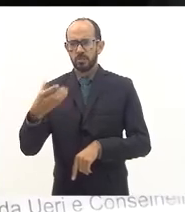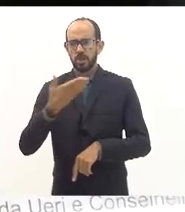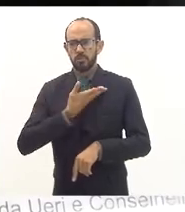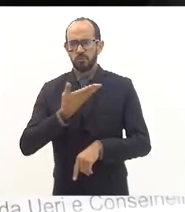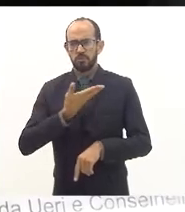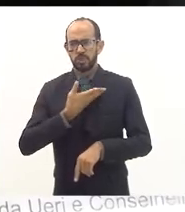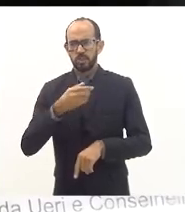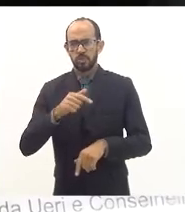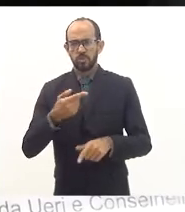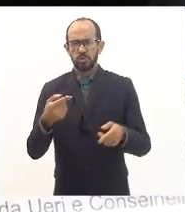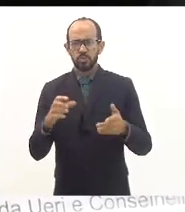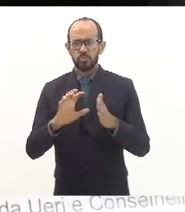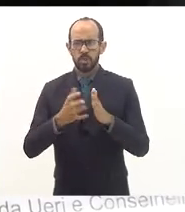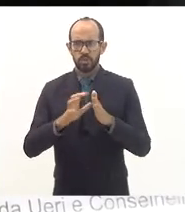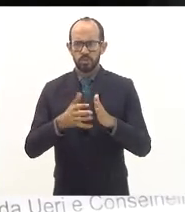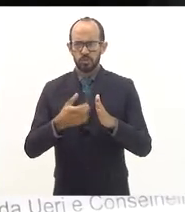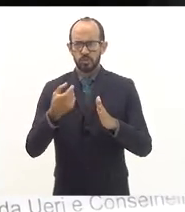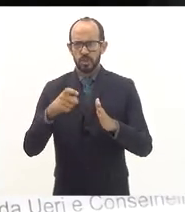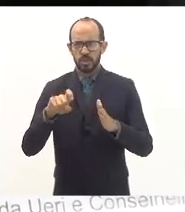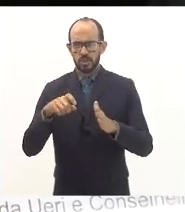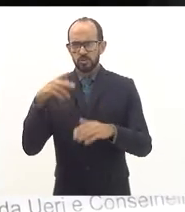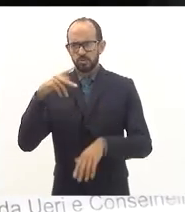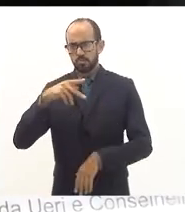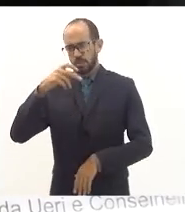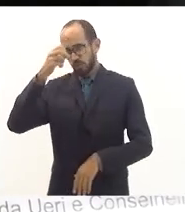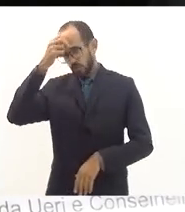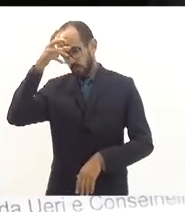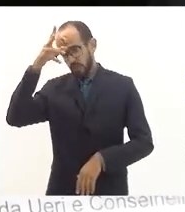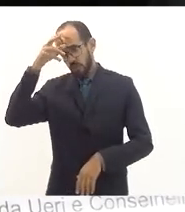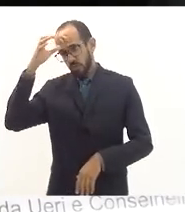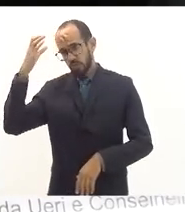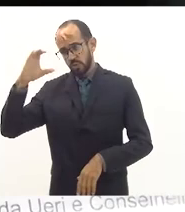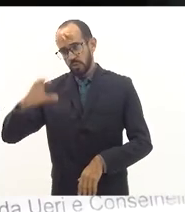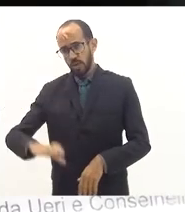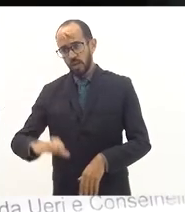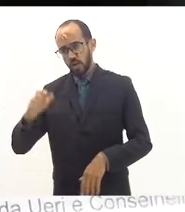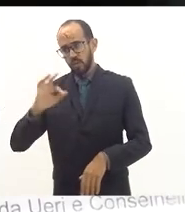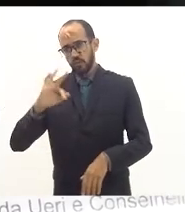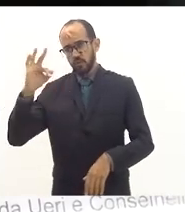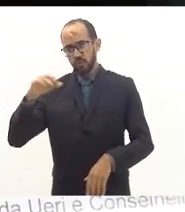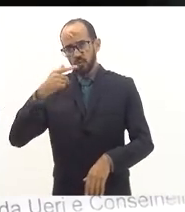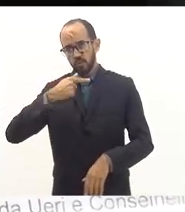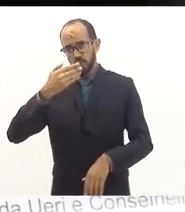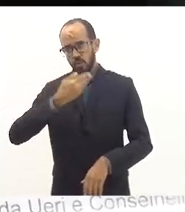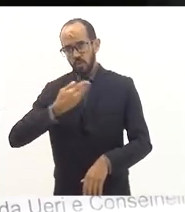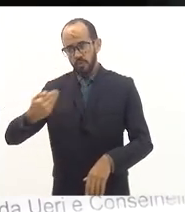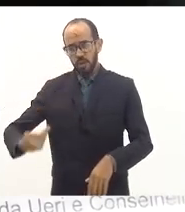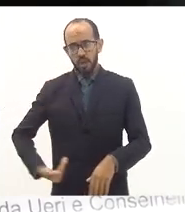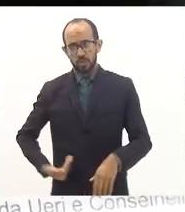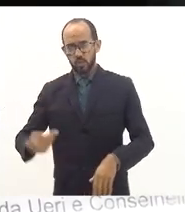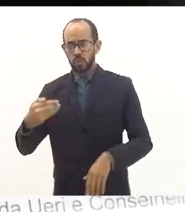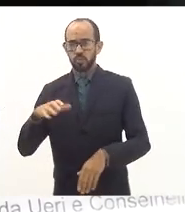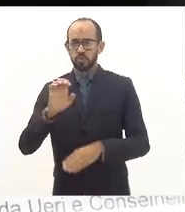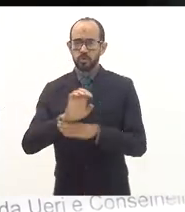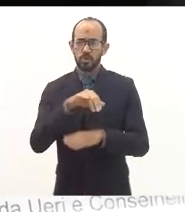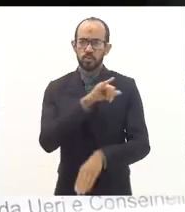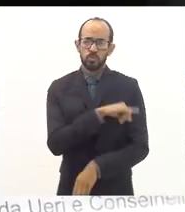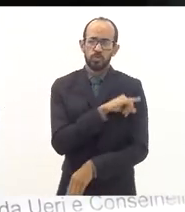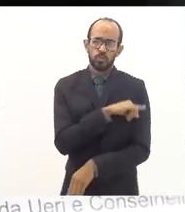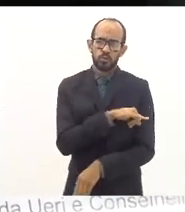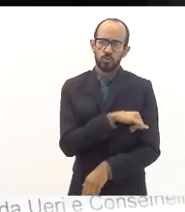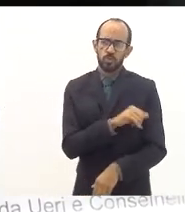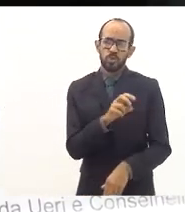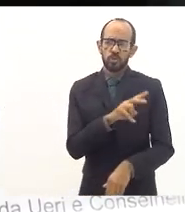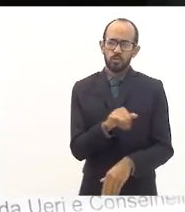de partido, ex-prefeito de Niterói, futuro governador do nosso estado, a quem